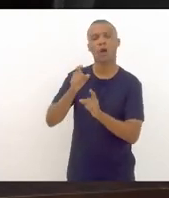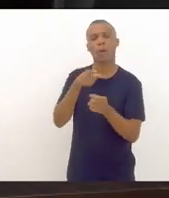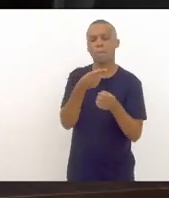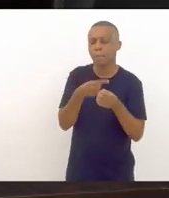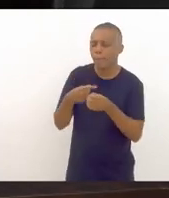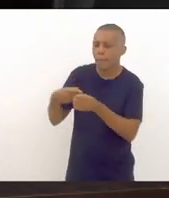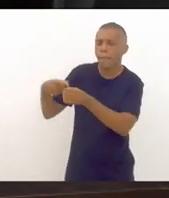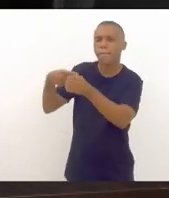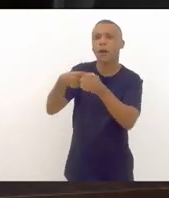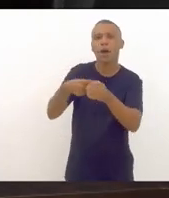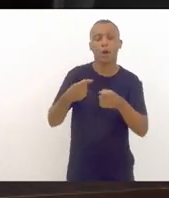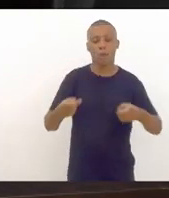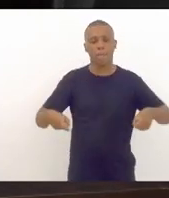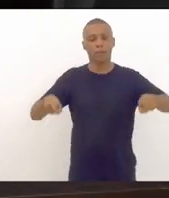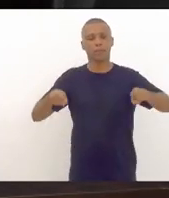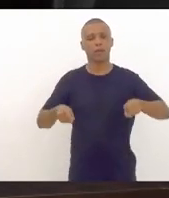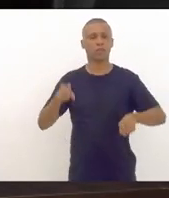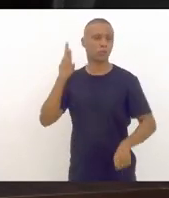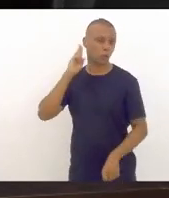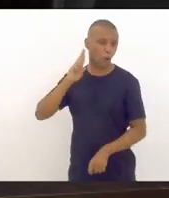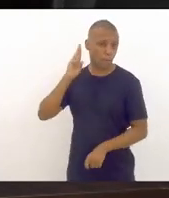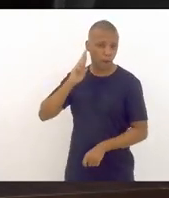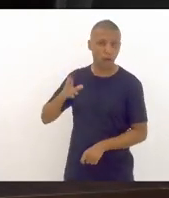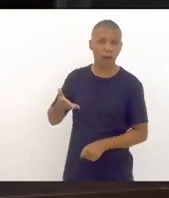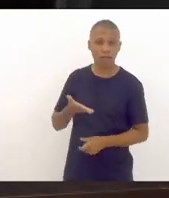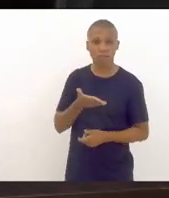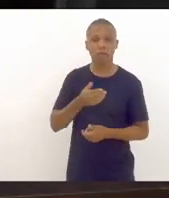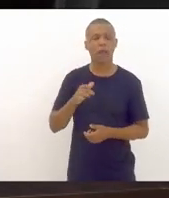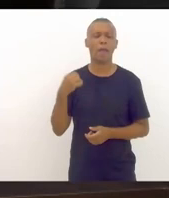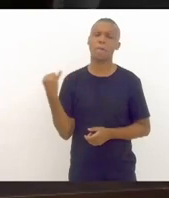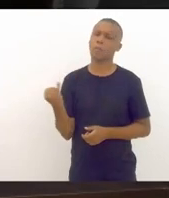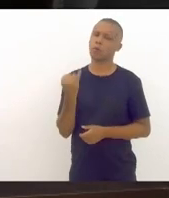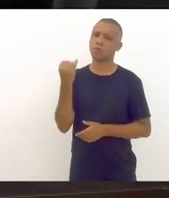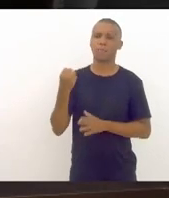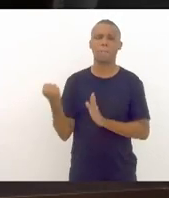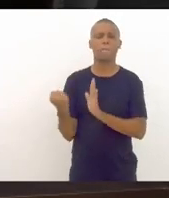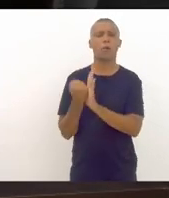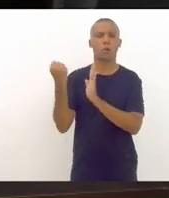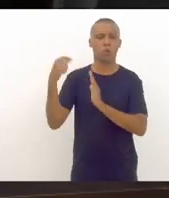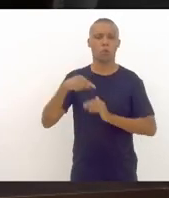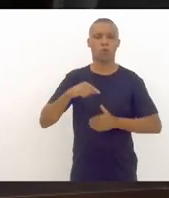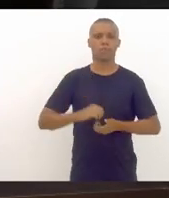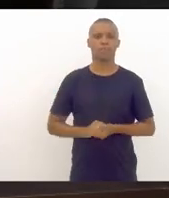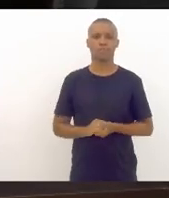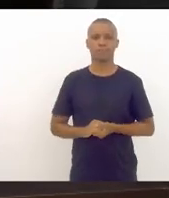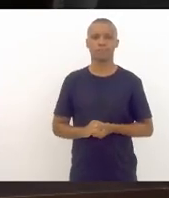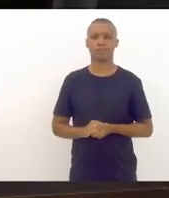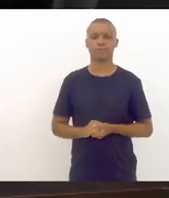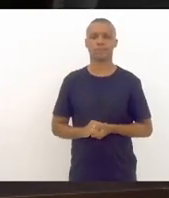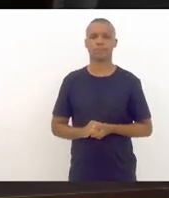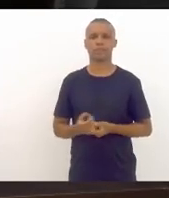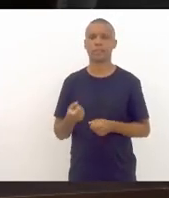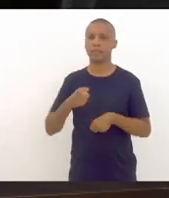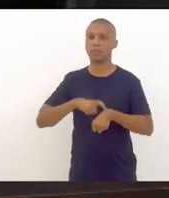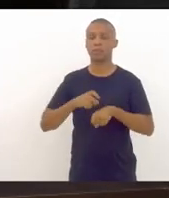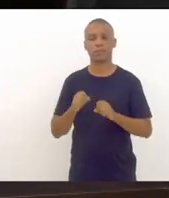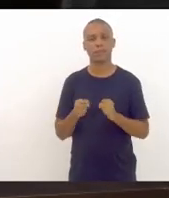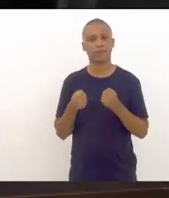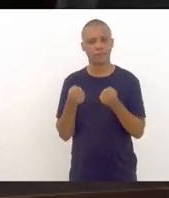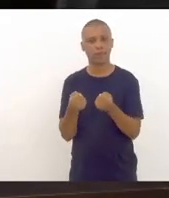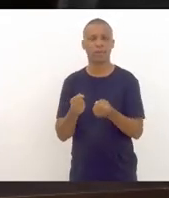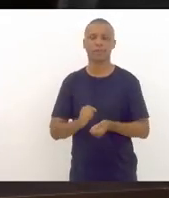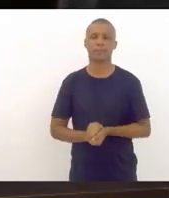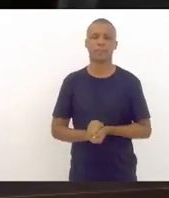quanto o mandato do Romário é muito importante nessa defesa. E,